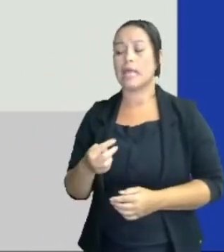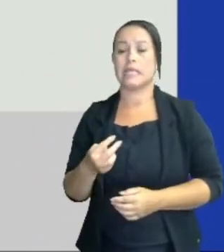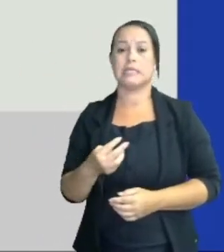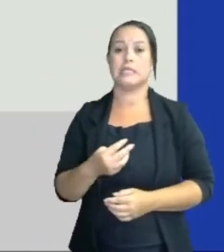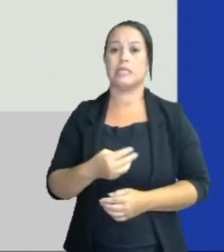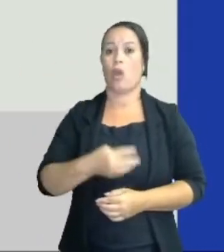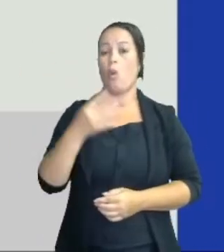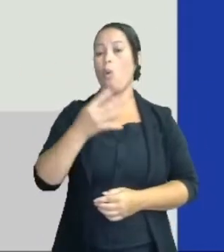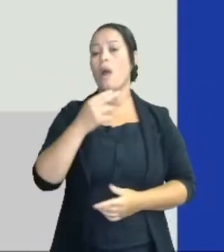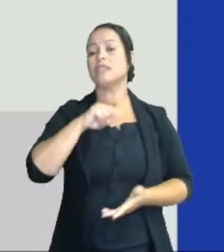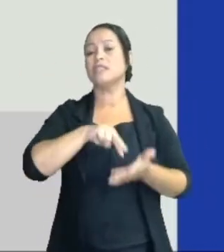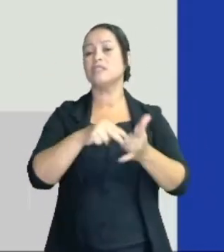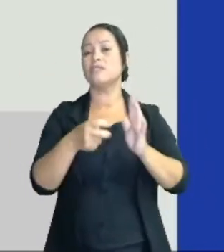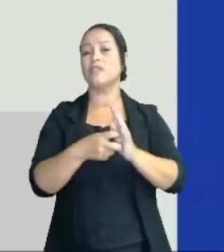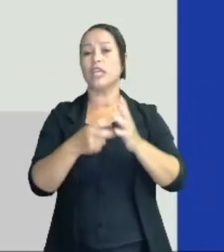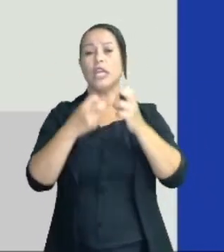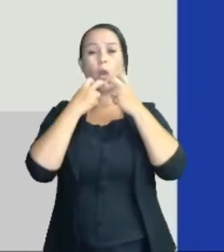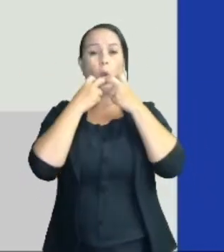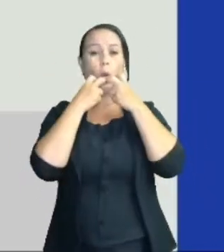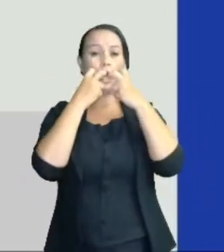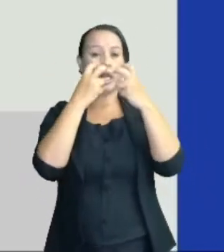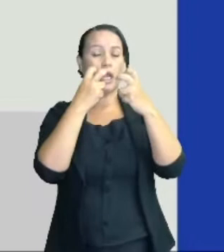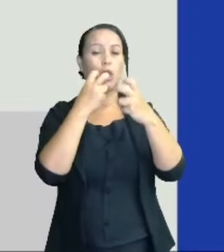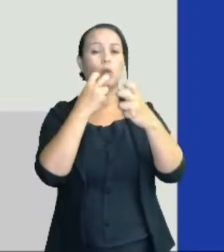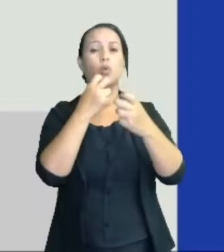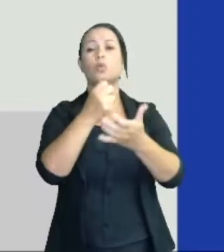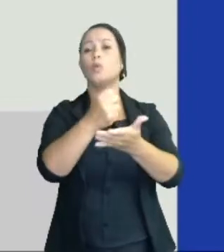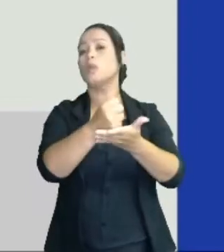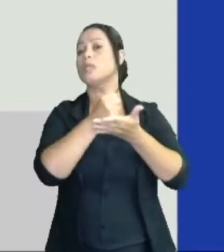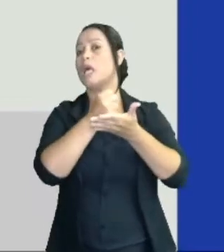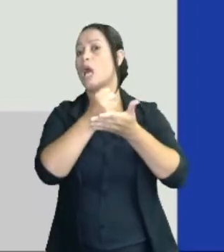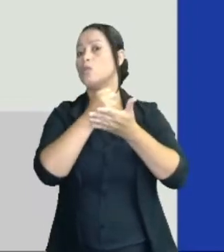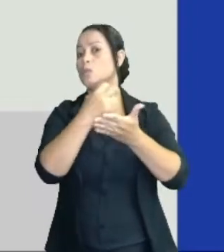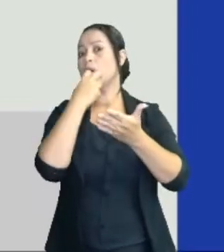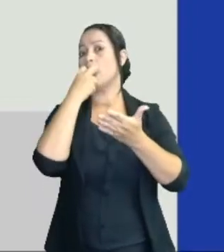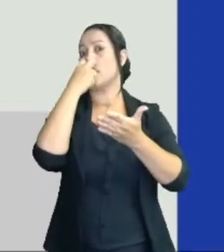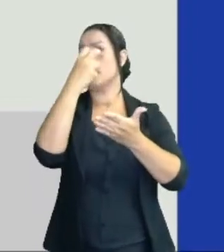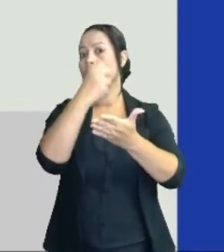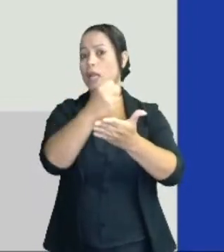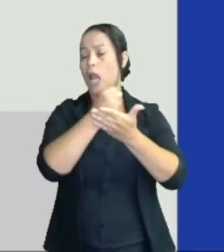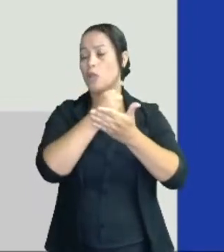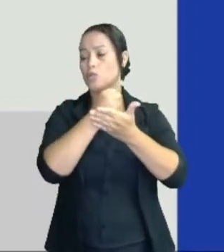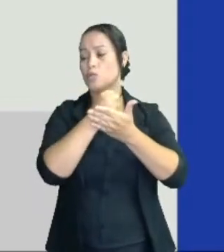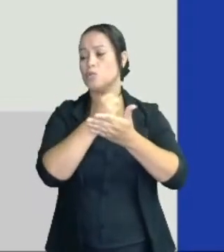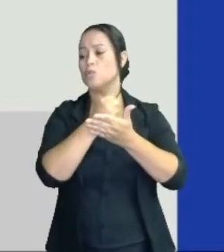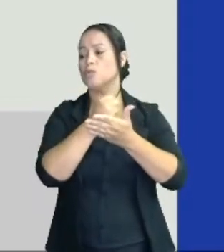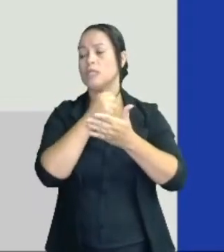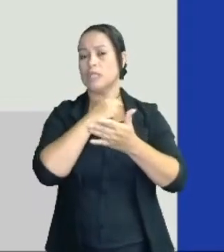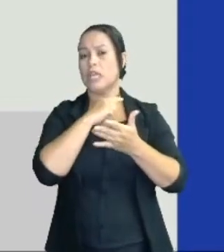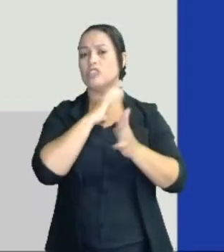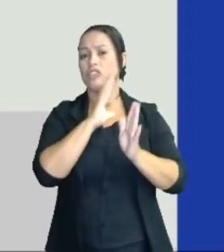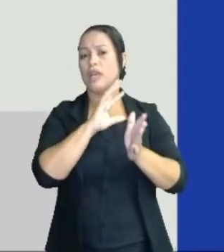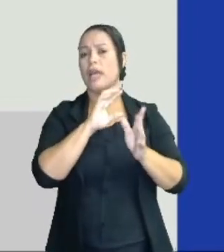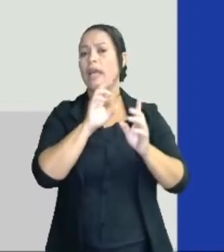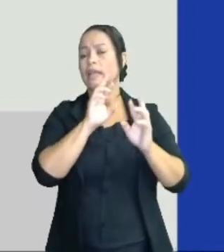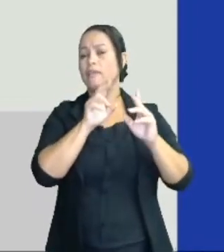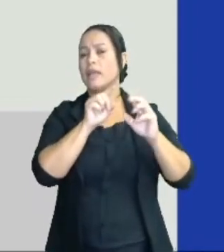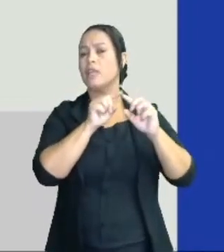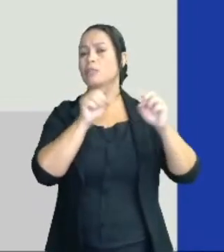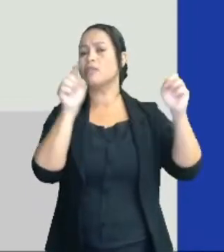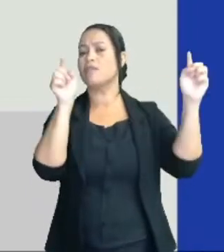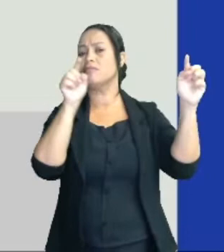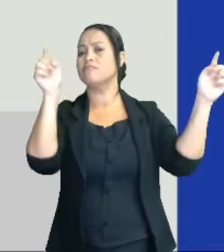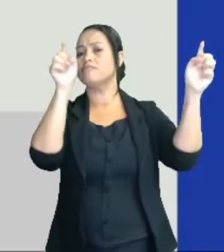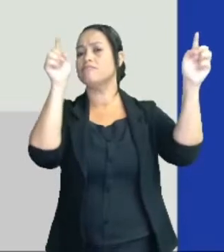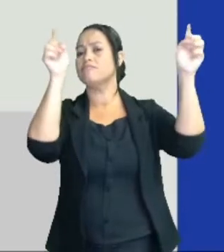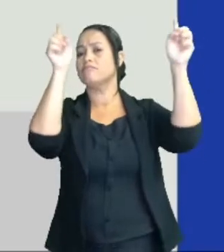Esse quarto balãozinho é um grito de socorro, quando alguém está falando, gritando. Então, o balãozinho já é diferente.